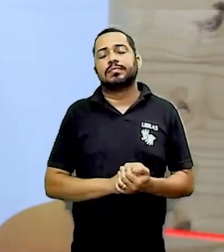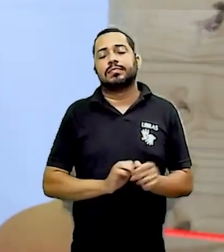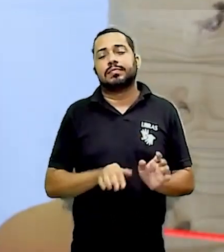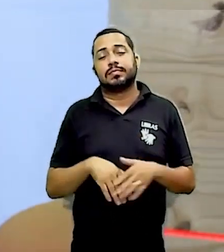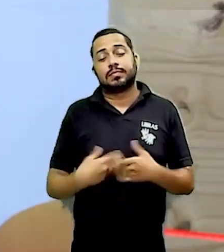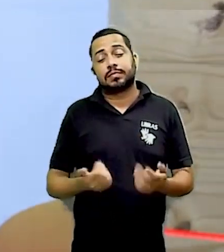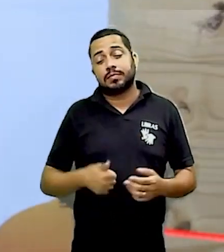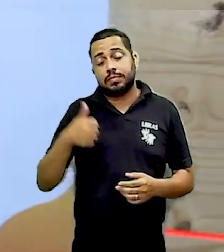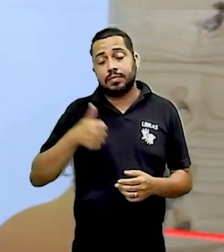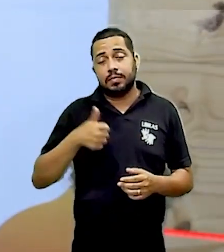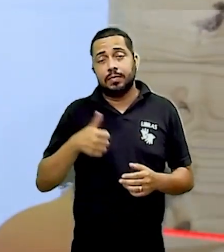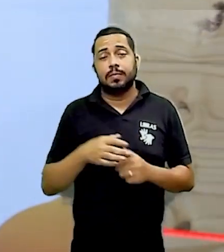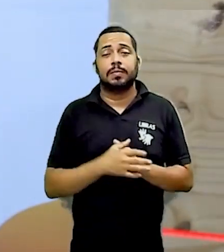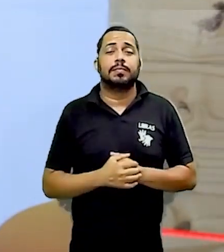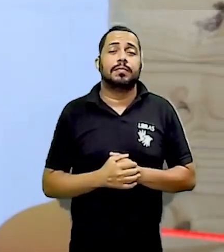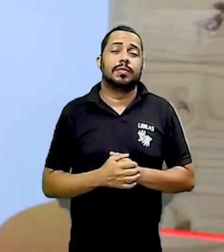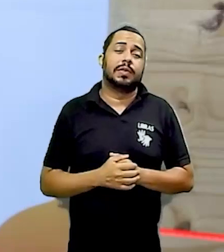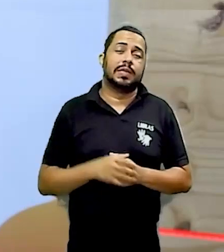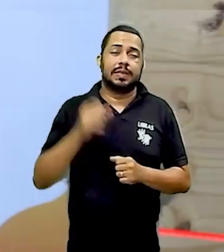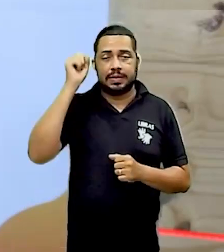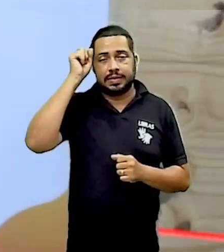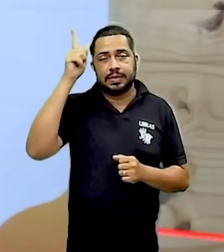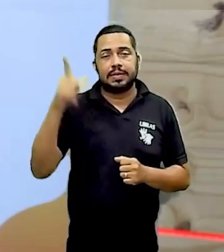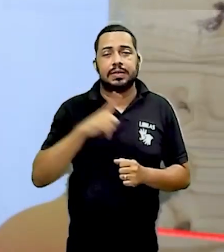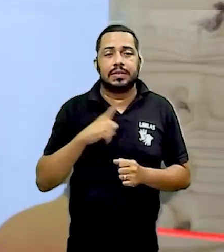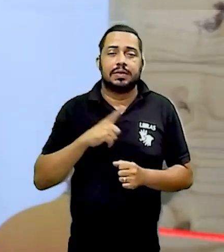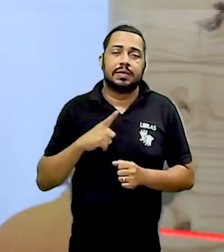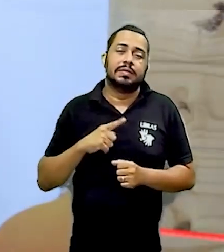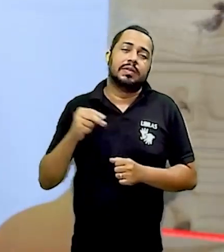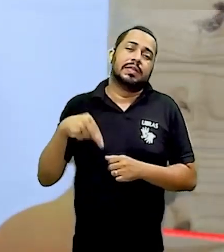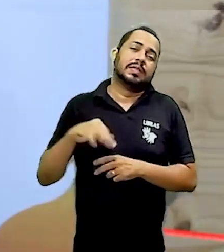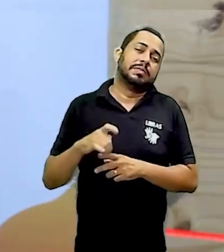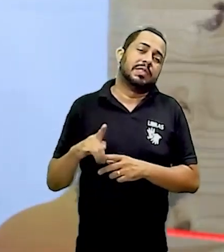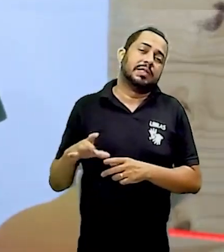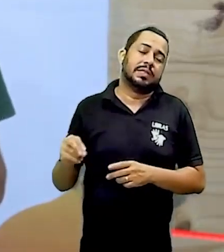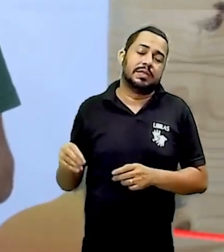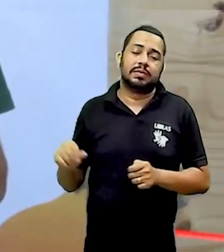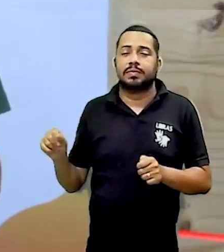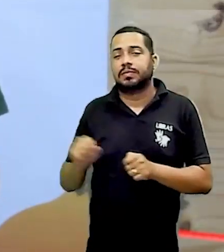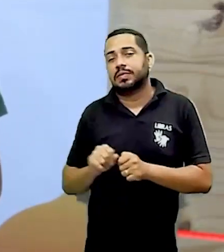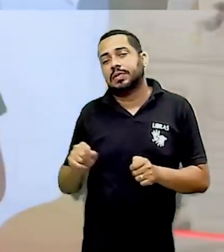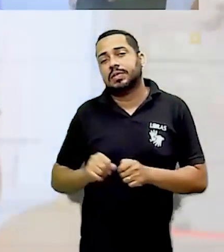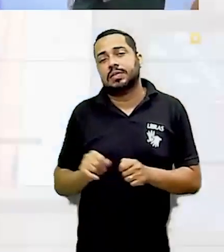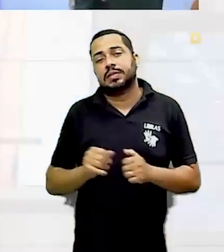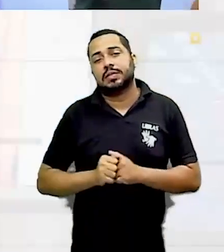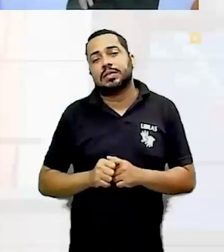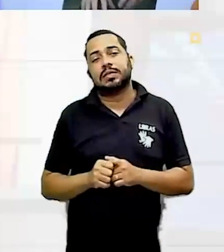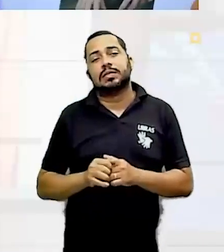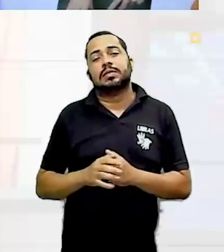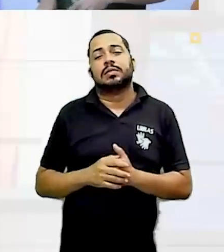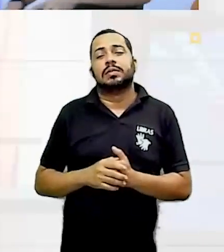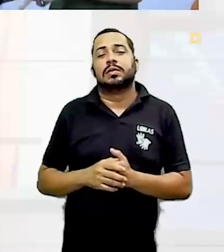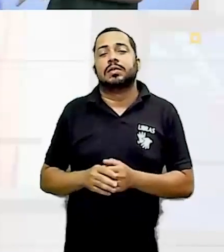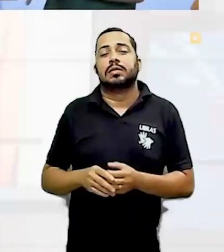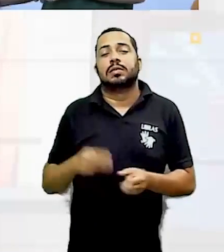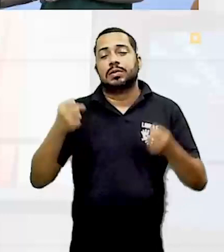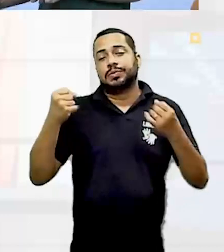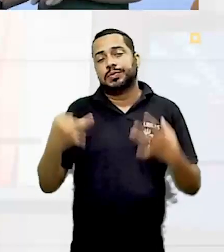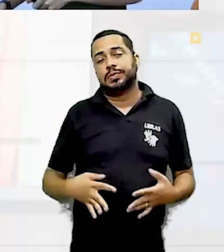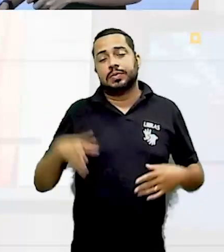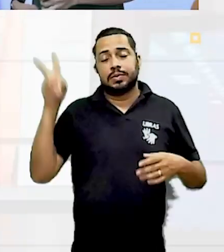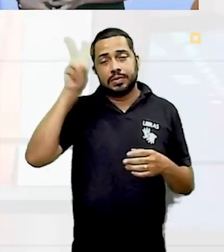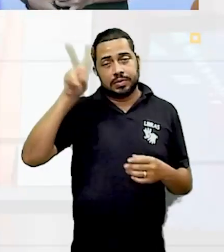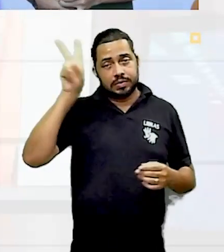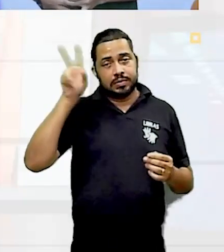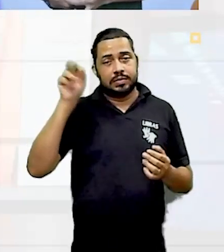E esse foi primeira ideia que a gente teve assim de animação, de fazer algo linear, algo que conte uma história